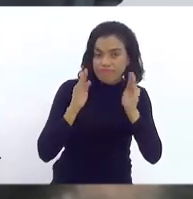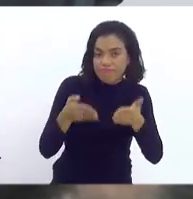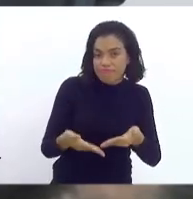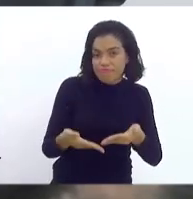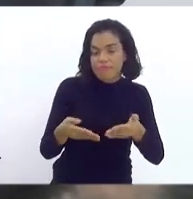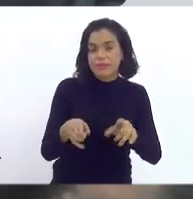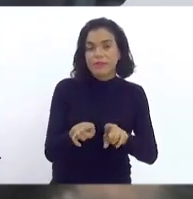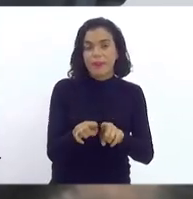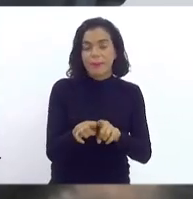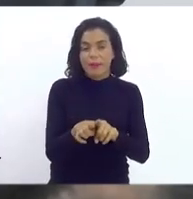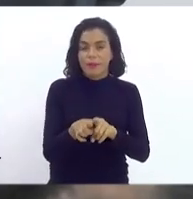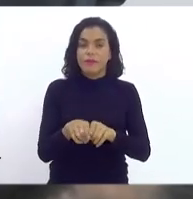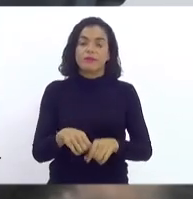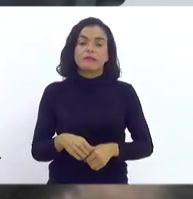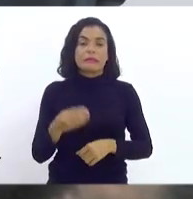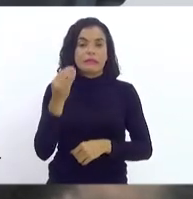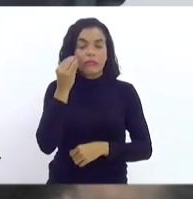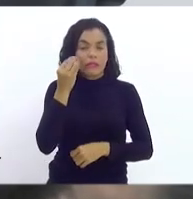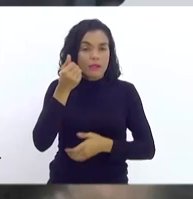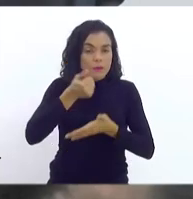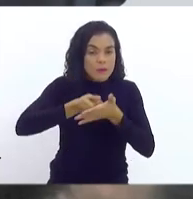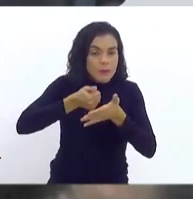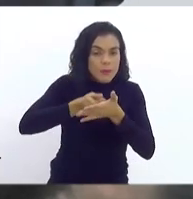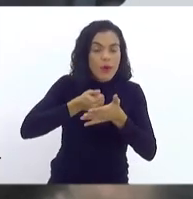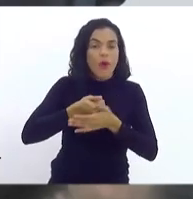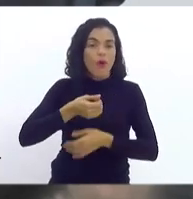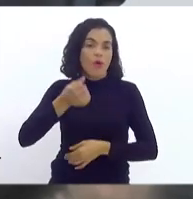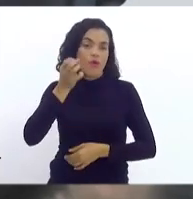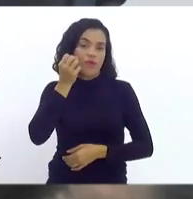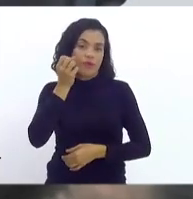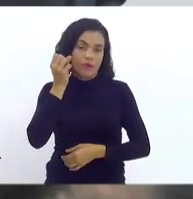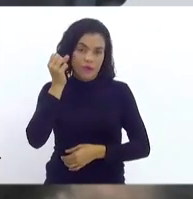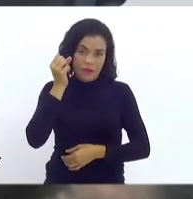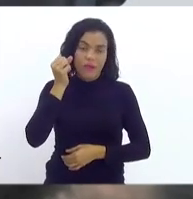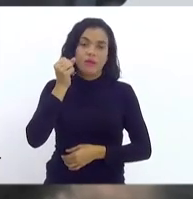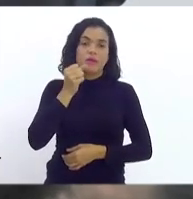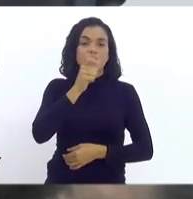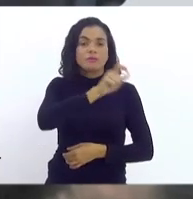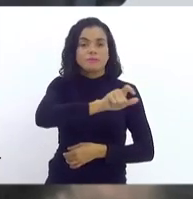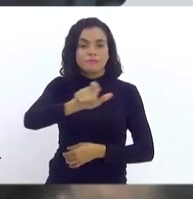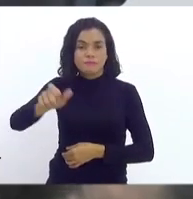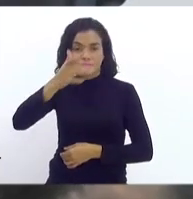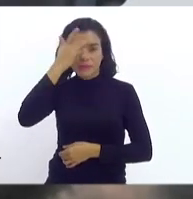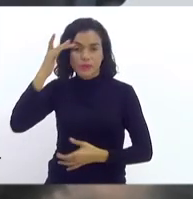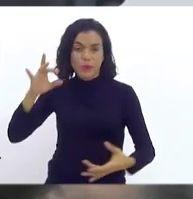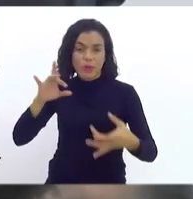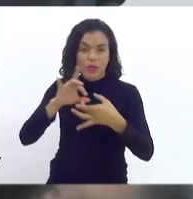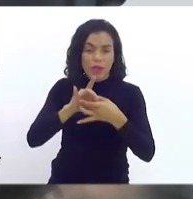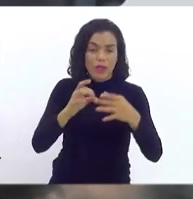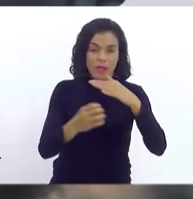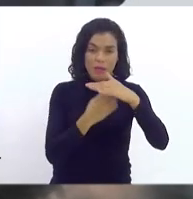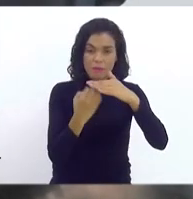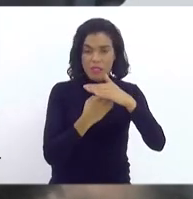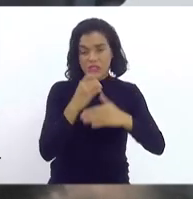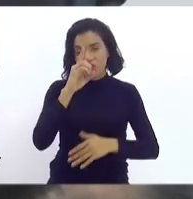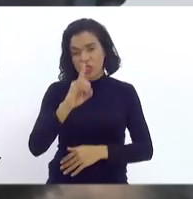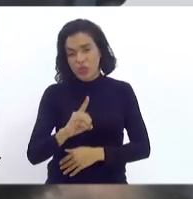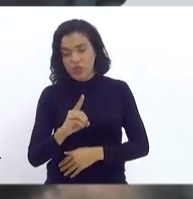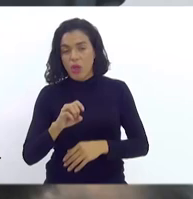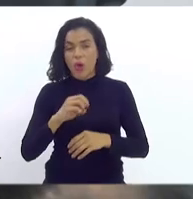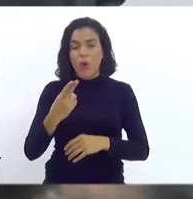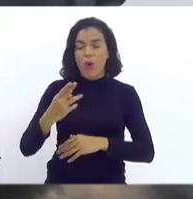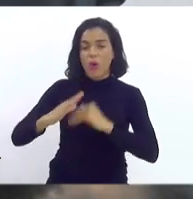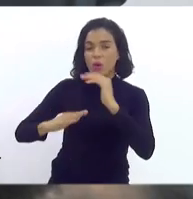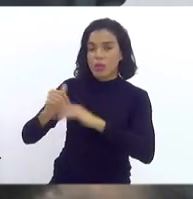outras assentadas, buscar ouvir também outras pessoas ligadas à empresa, seja da diretoria ou da parte técnica,